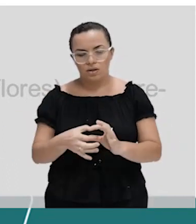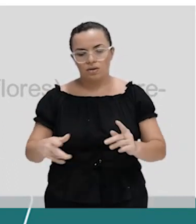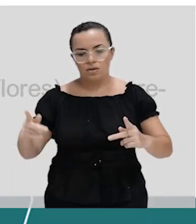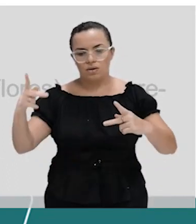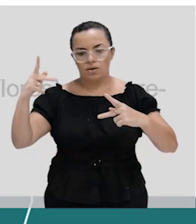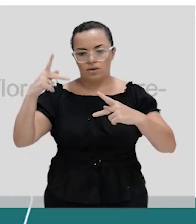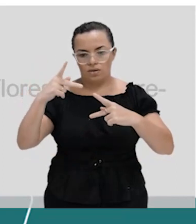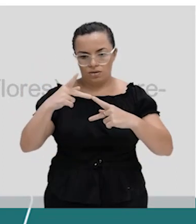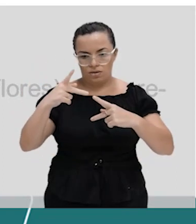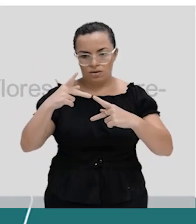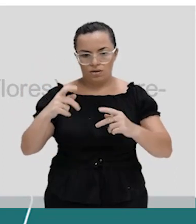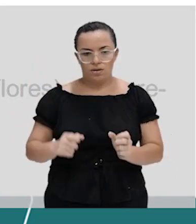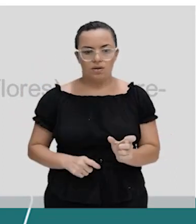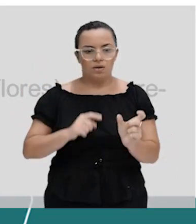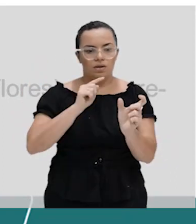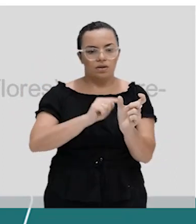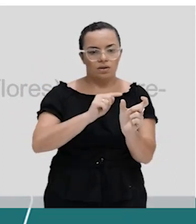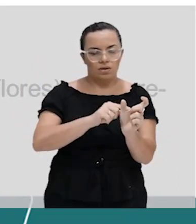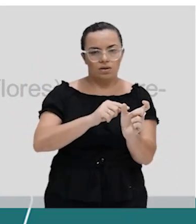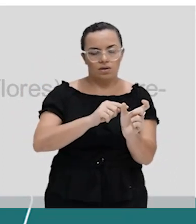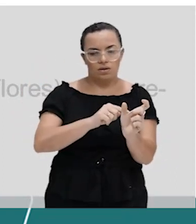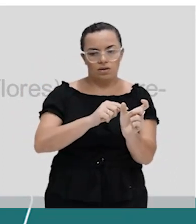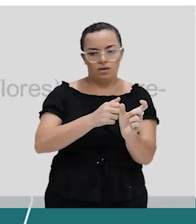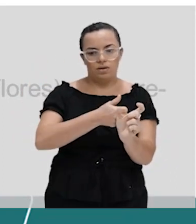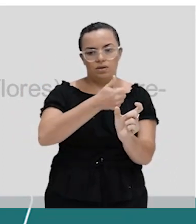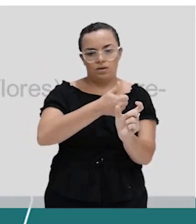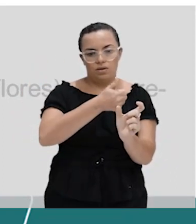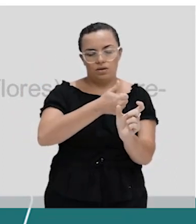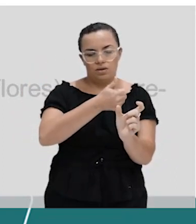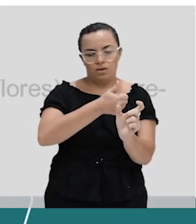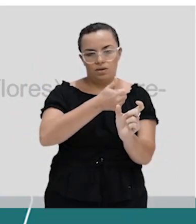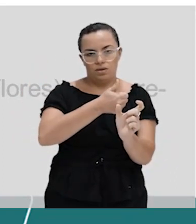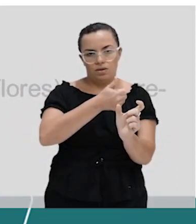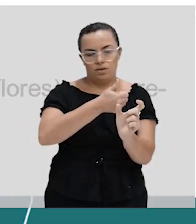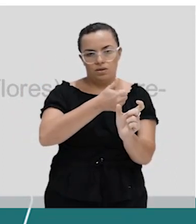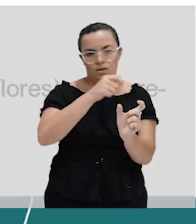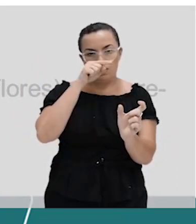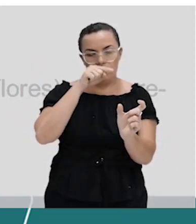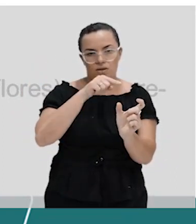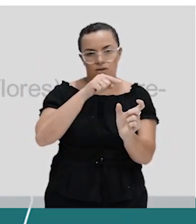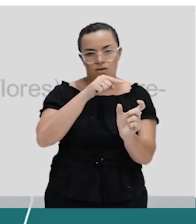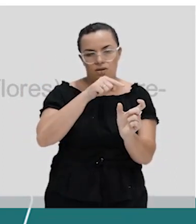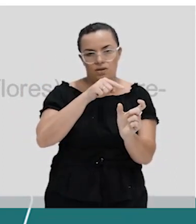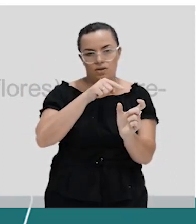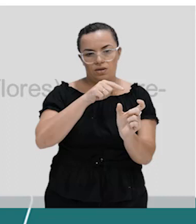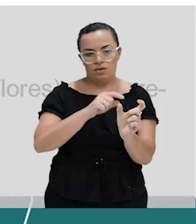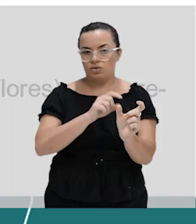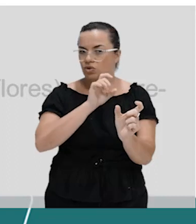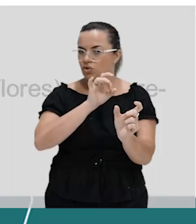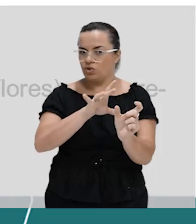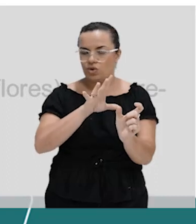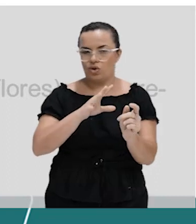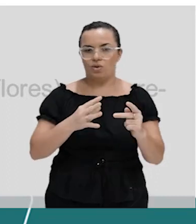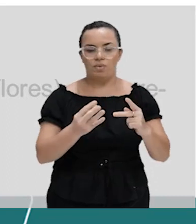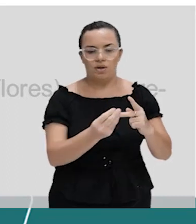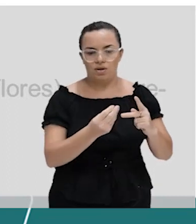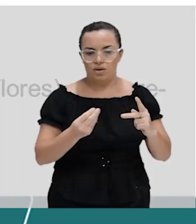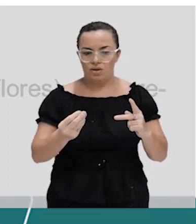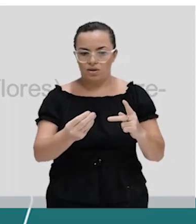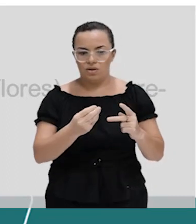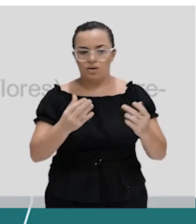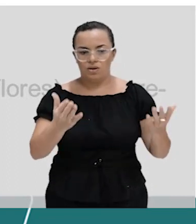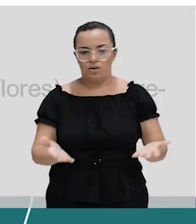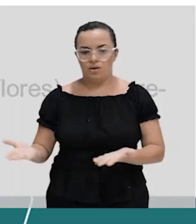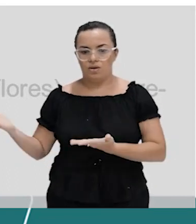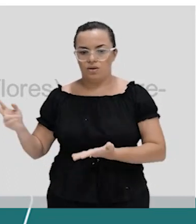segundo. Nesse caso, apenas o primeiro elemento flexiona-se para o plural. Pé de moleque, pés de